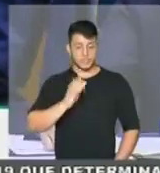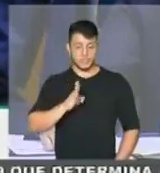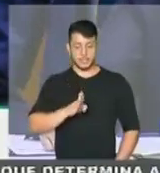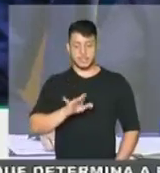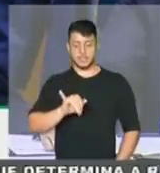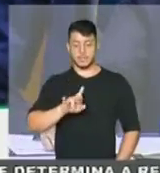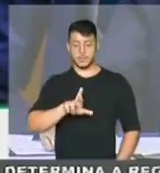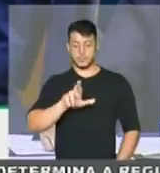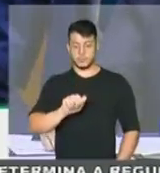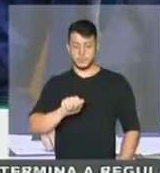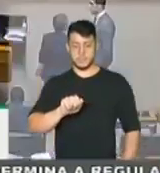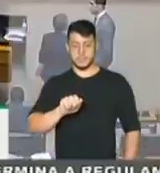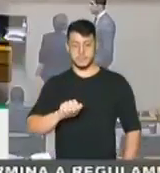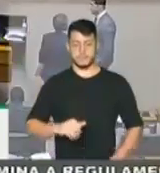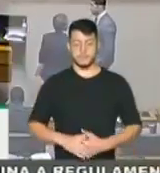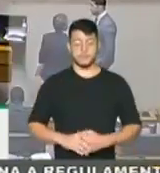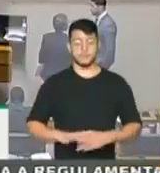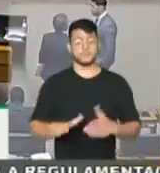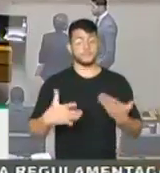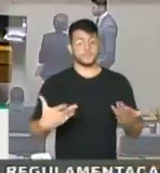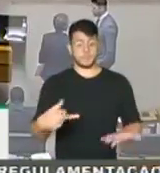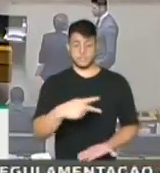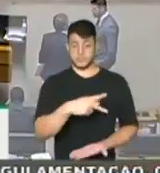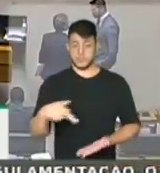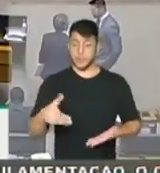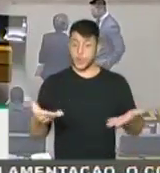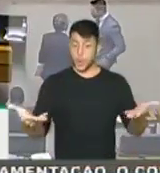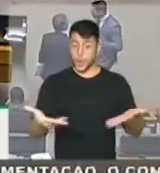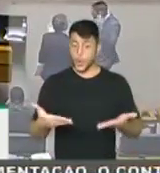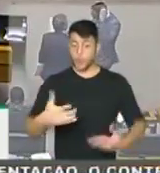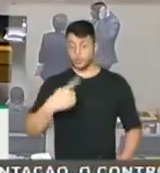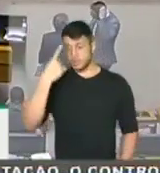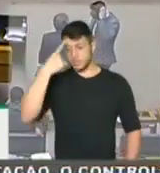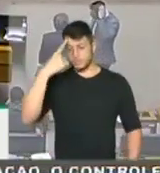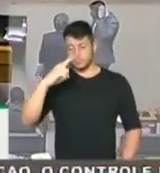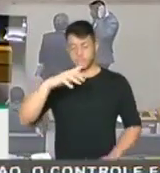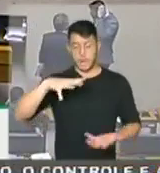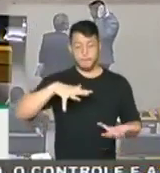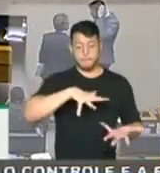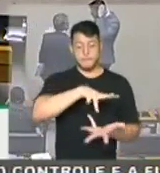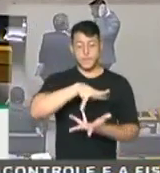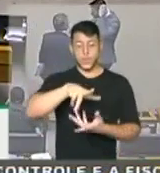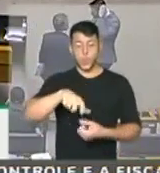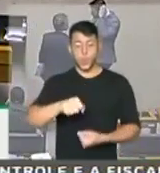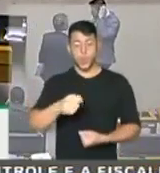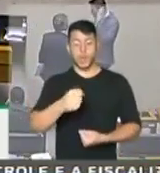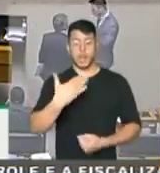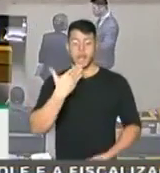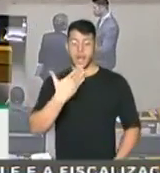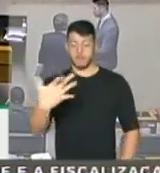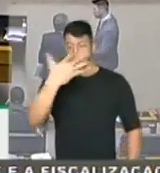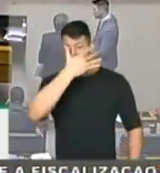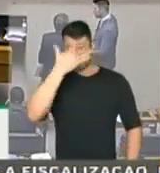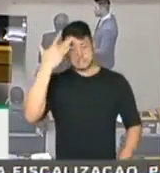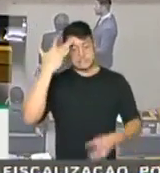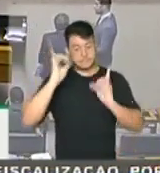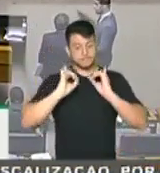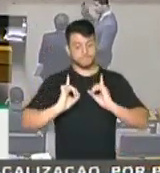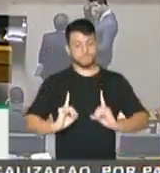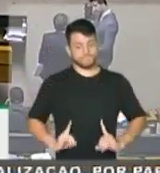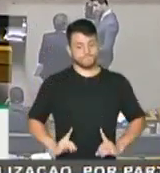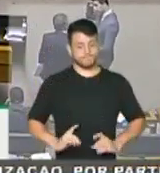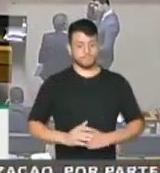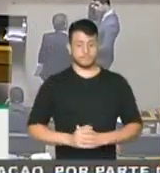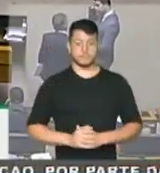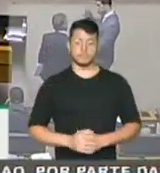se o presidente hoje que é o dia internacional das pessoas com deficiência é